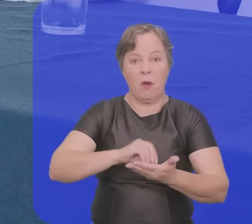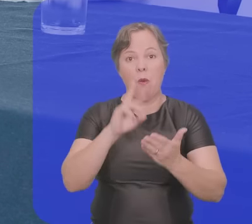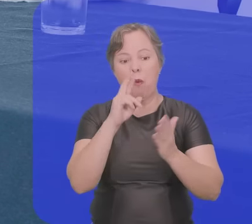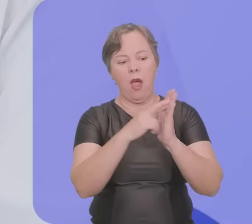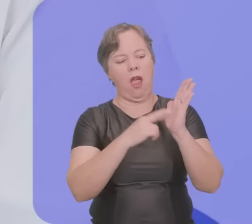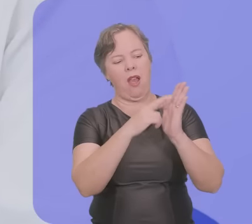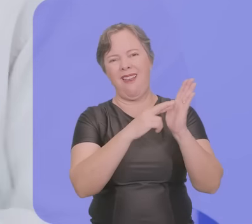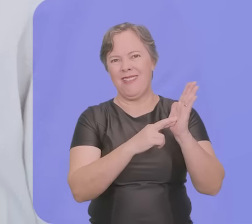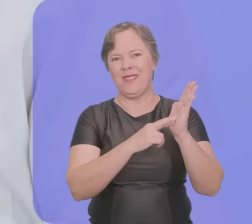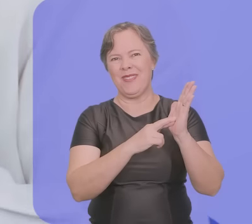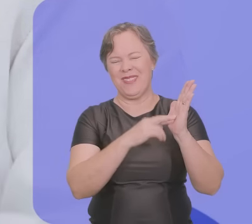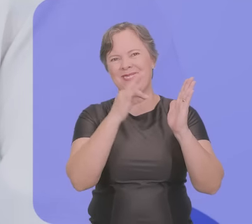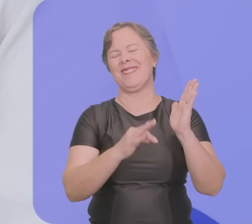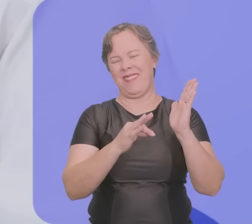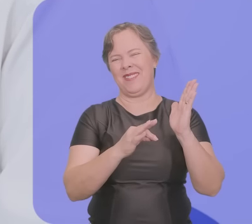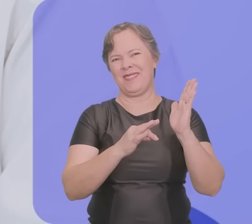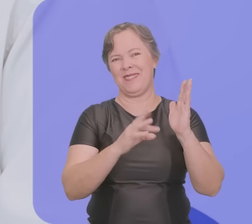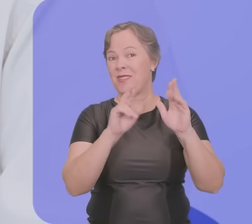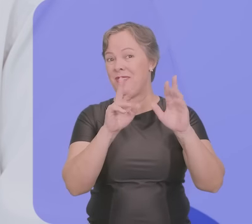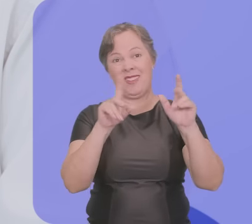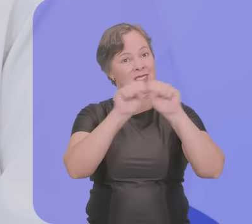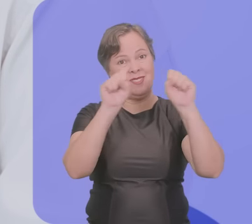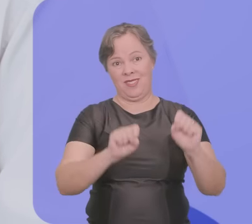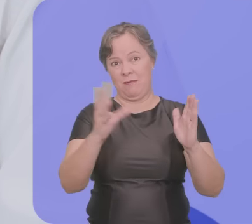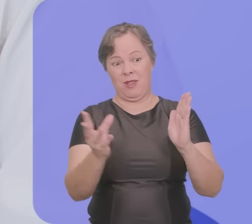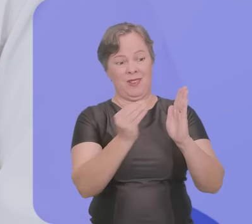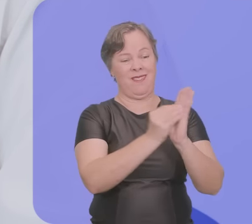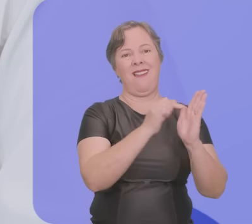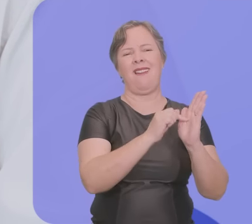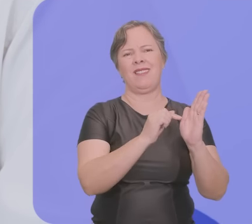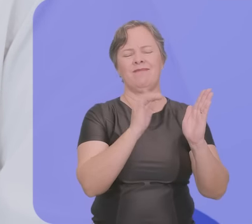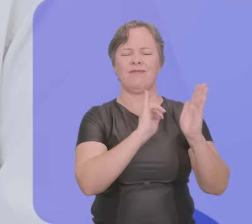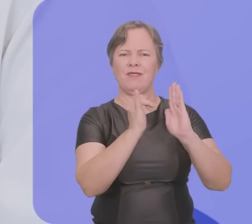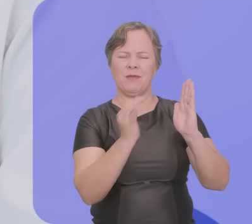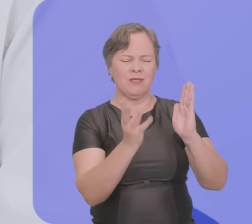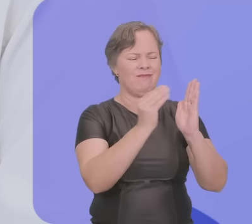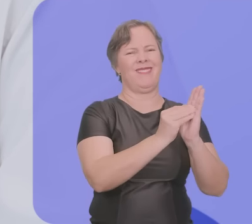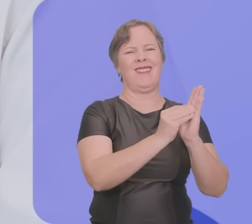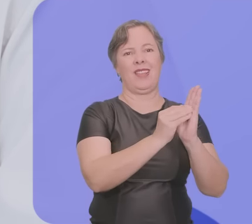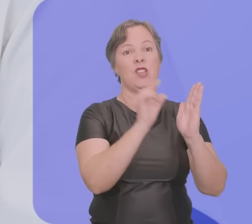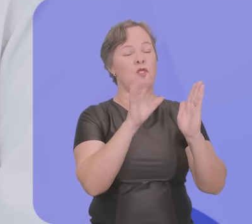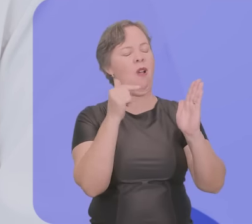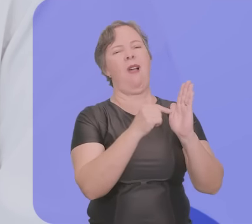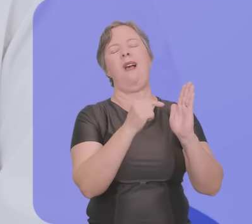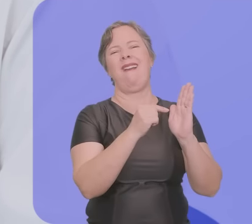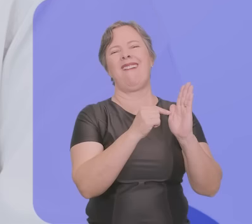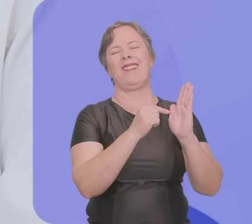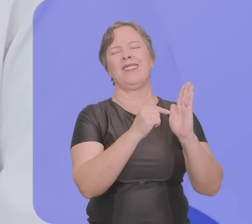trouxe à tona a necessidade de melhorar, né, a produção desses relatórios. E essa foi uma das frases que ficou